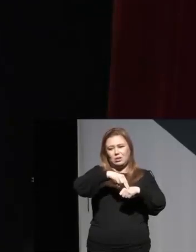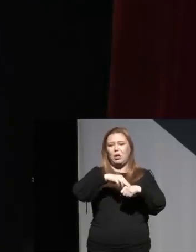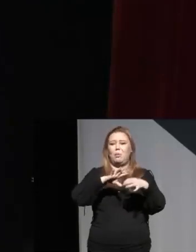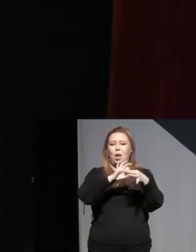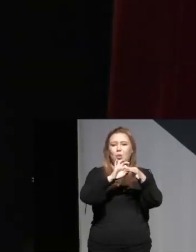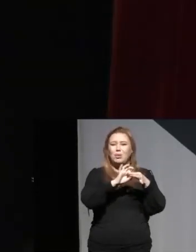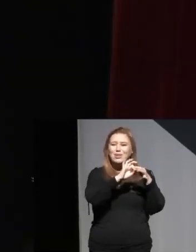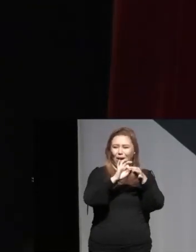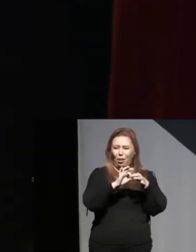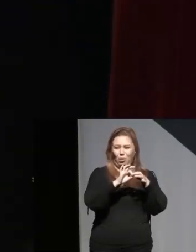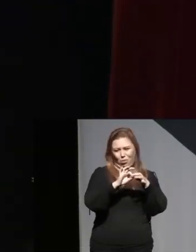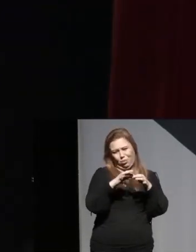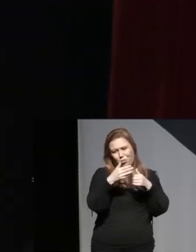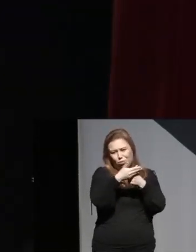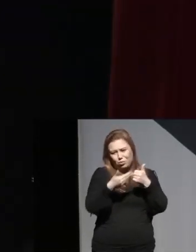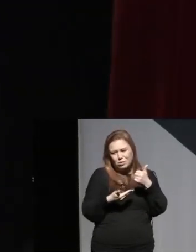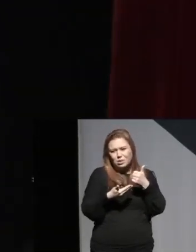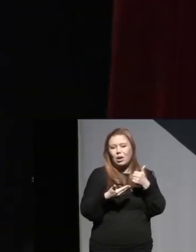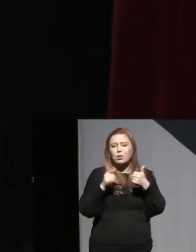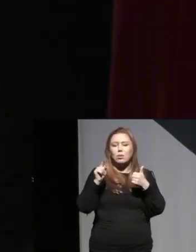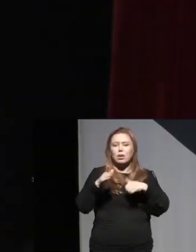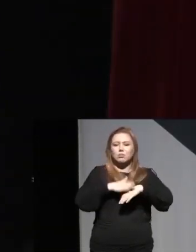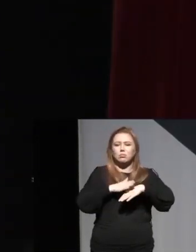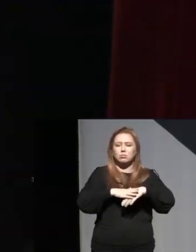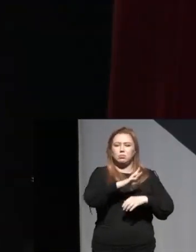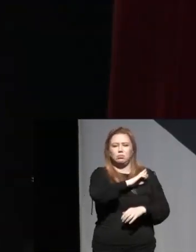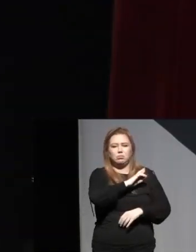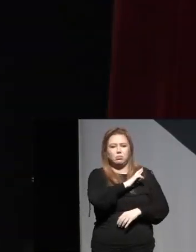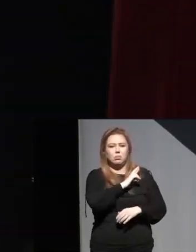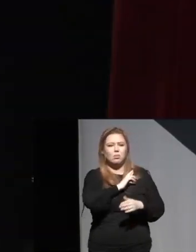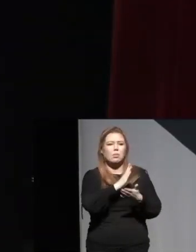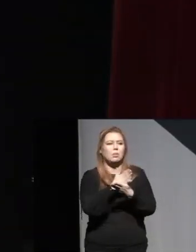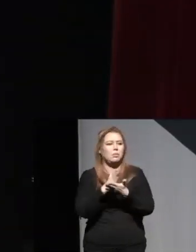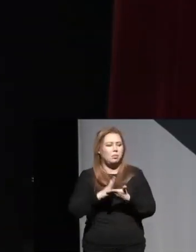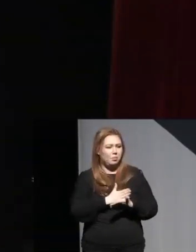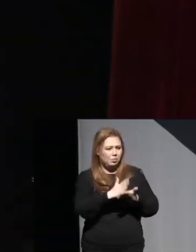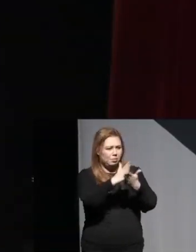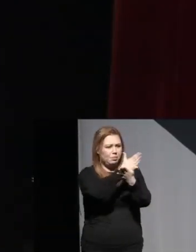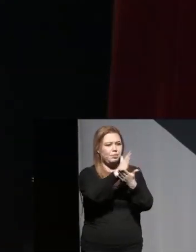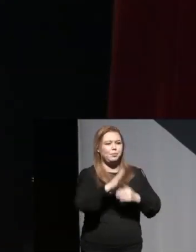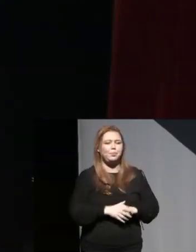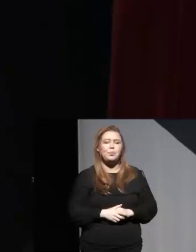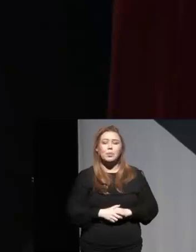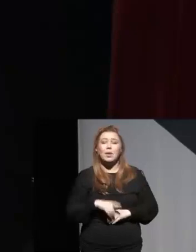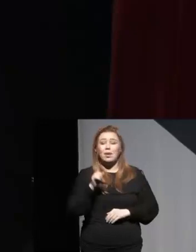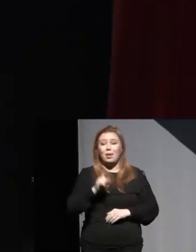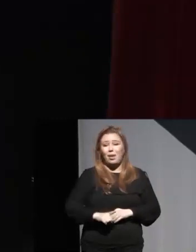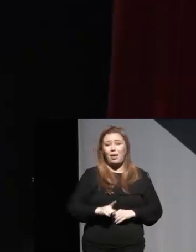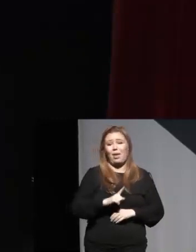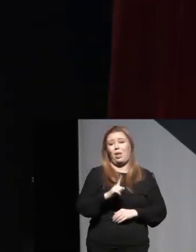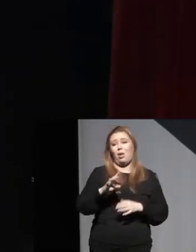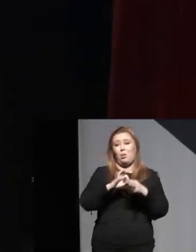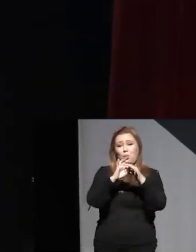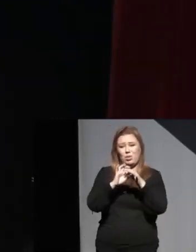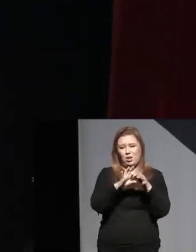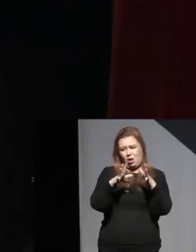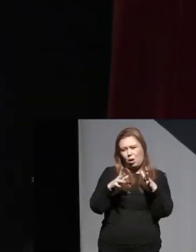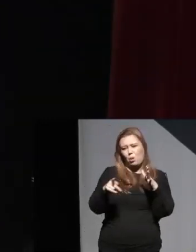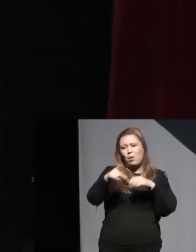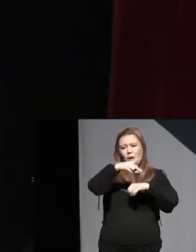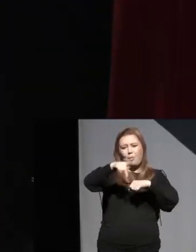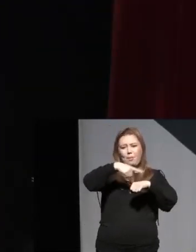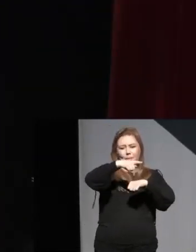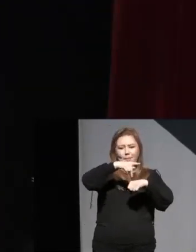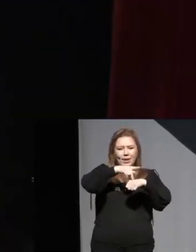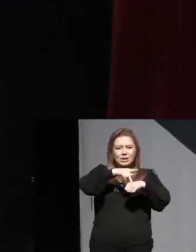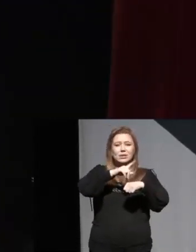competência para instituir estes tributos. Porque, concomitantemente, é a União que tem as maiores